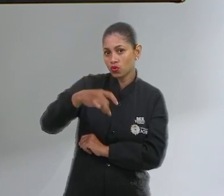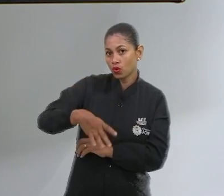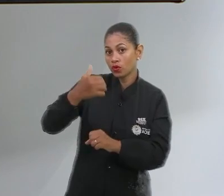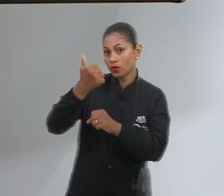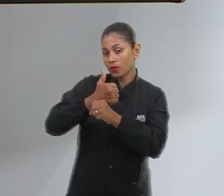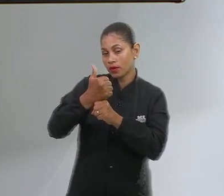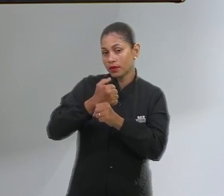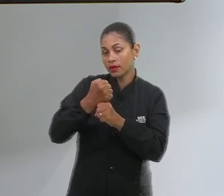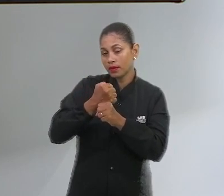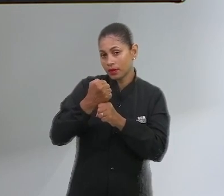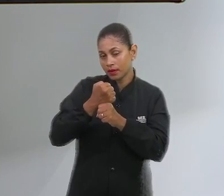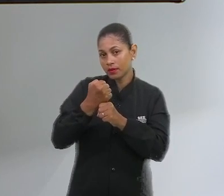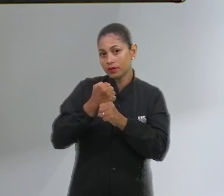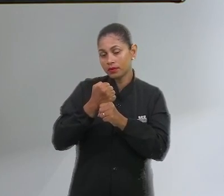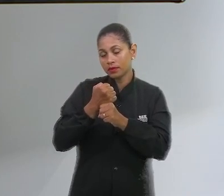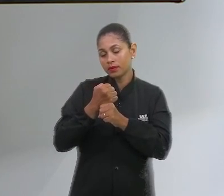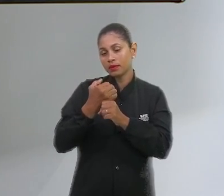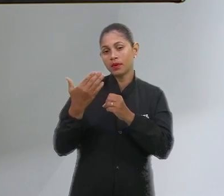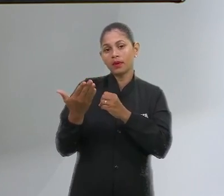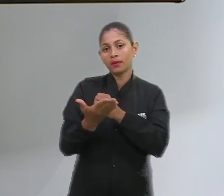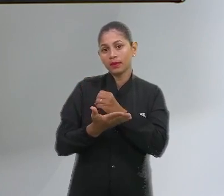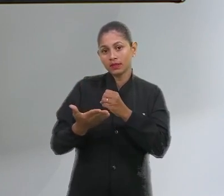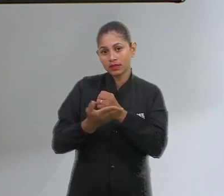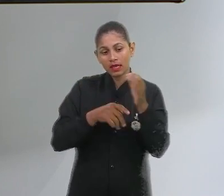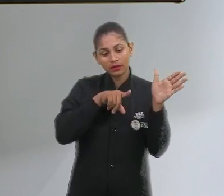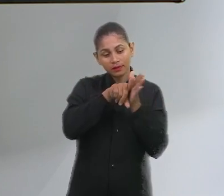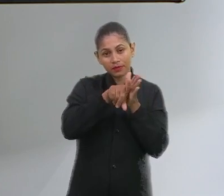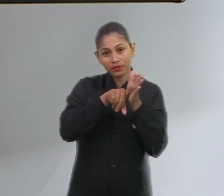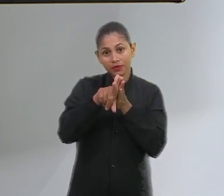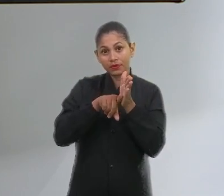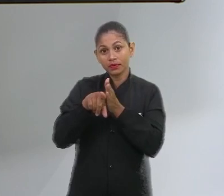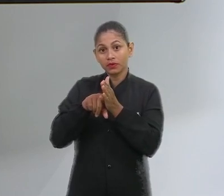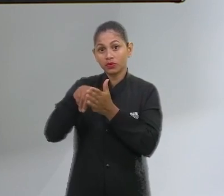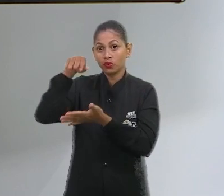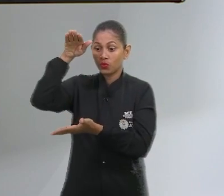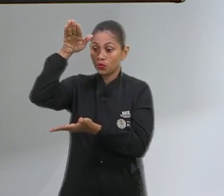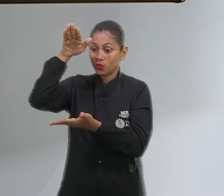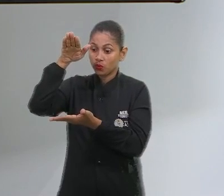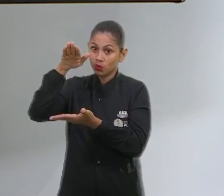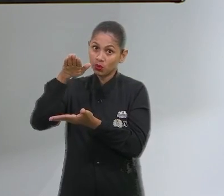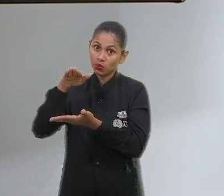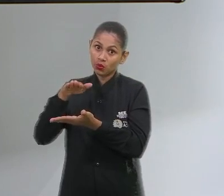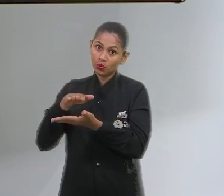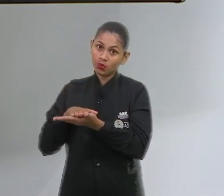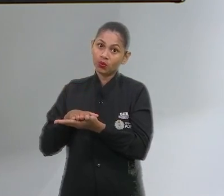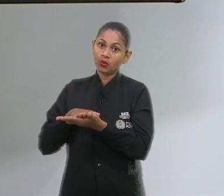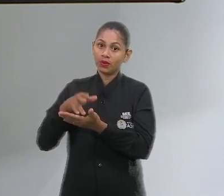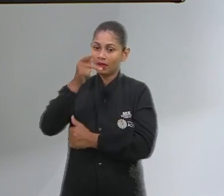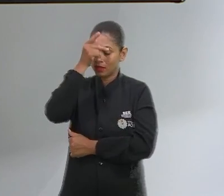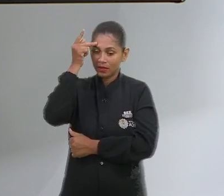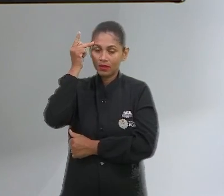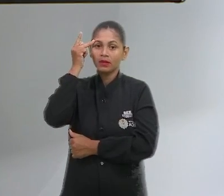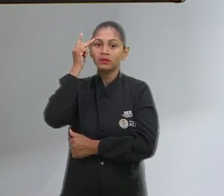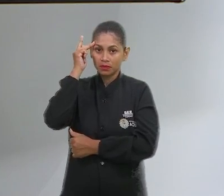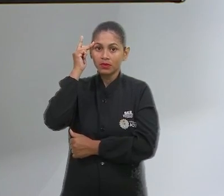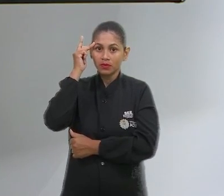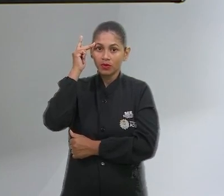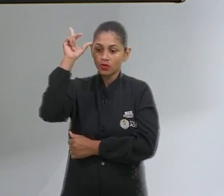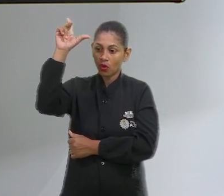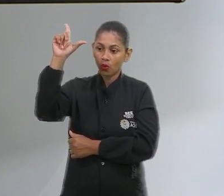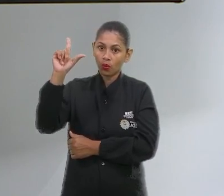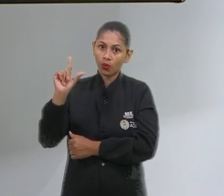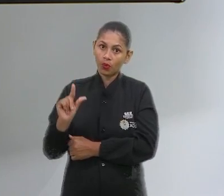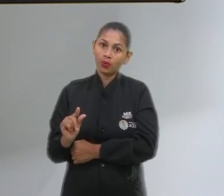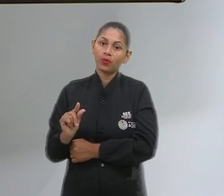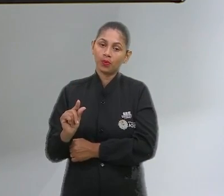acordo com este levantamento, esse número de pessoas reduziu, né? Então, por isso que eu estou